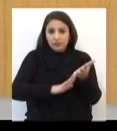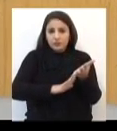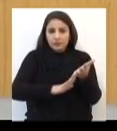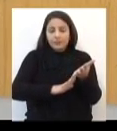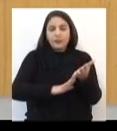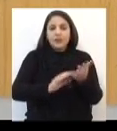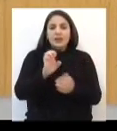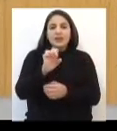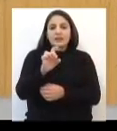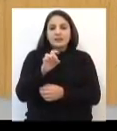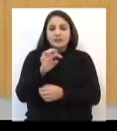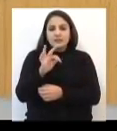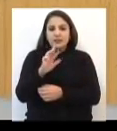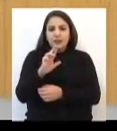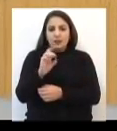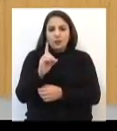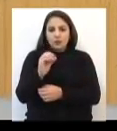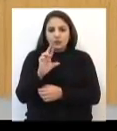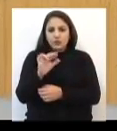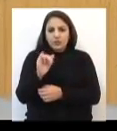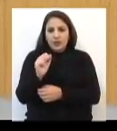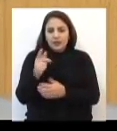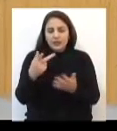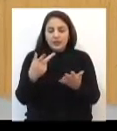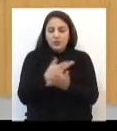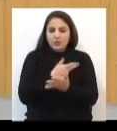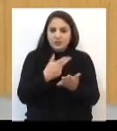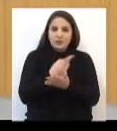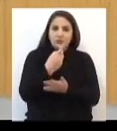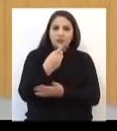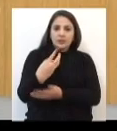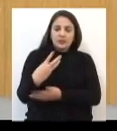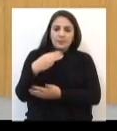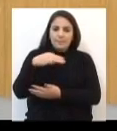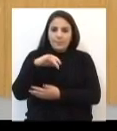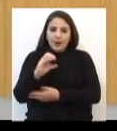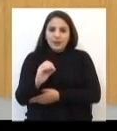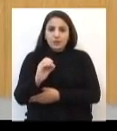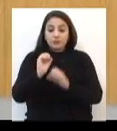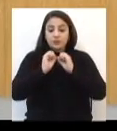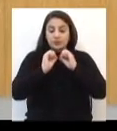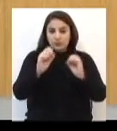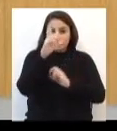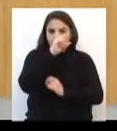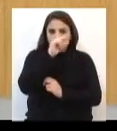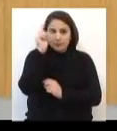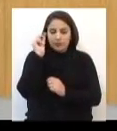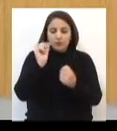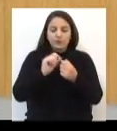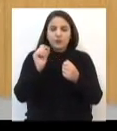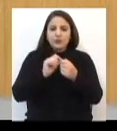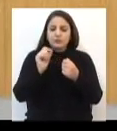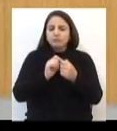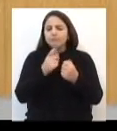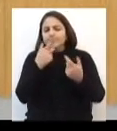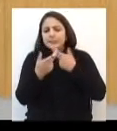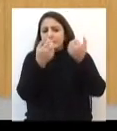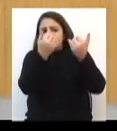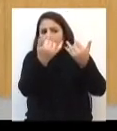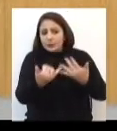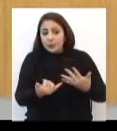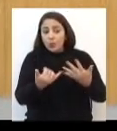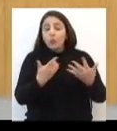extraordinária ocorrida no dia 13 de maio. Foi quando o Secretariado Municipal prestou informações sobre a licitação para a